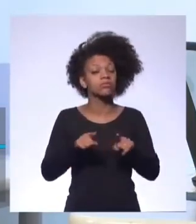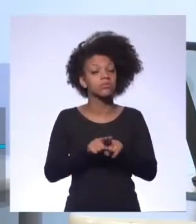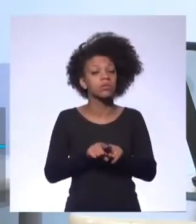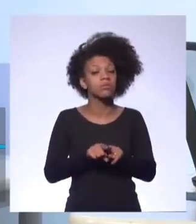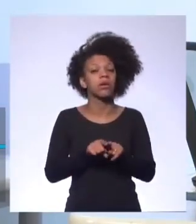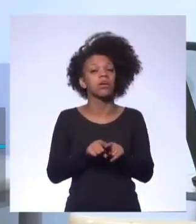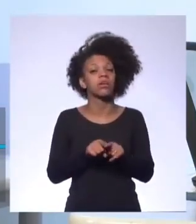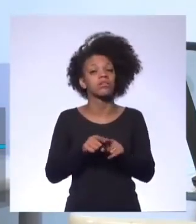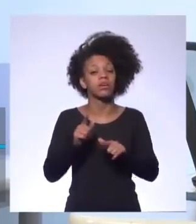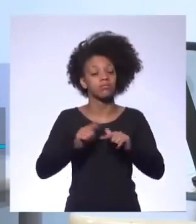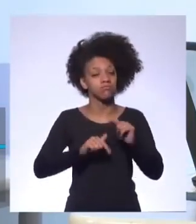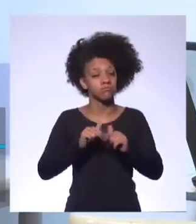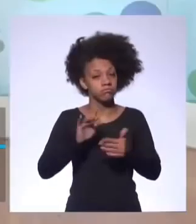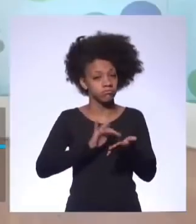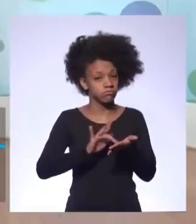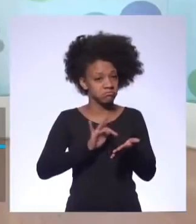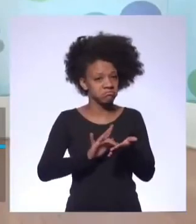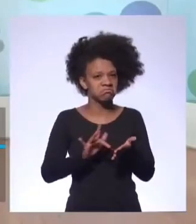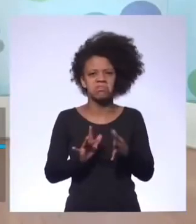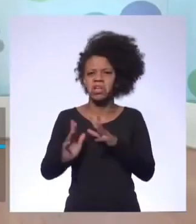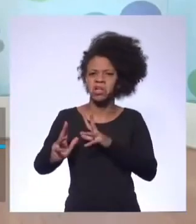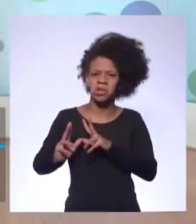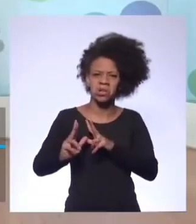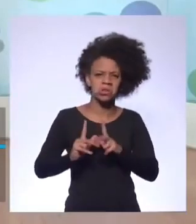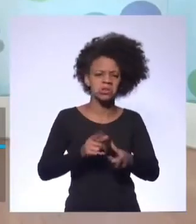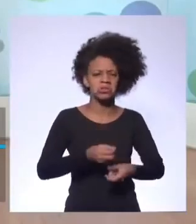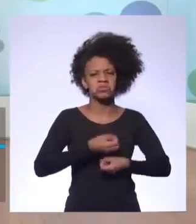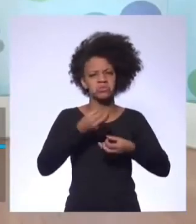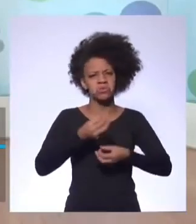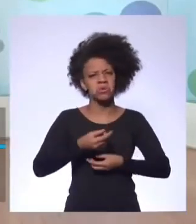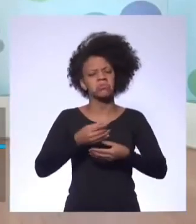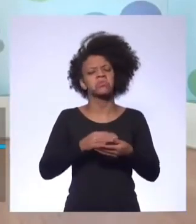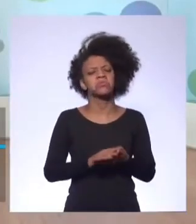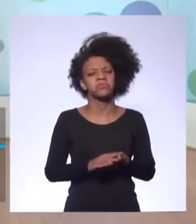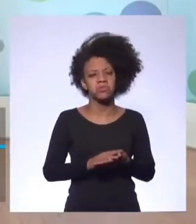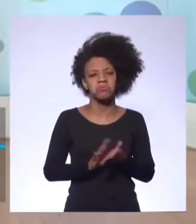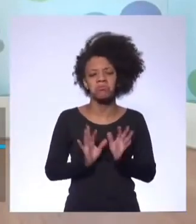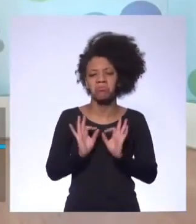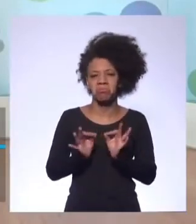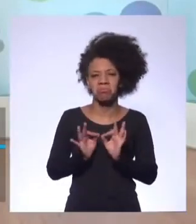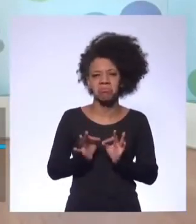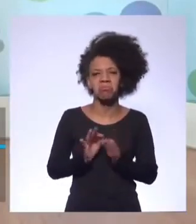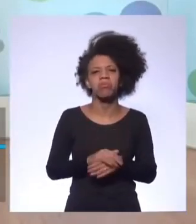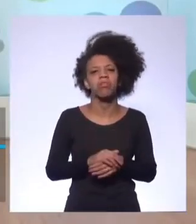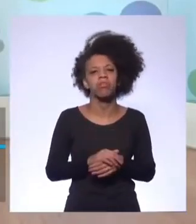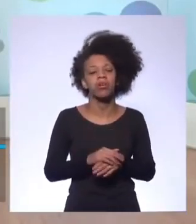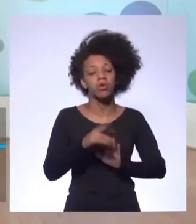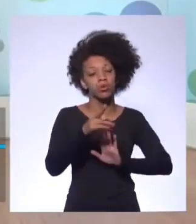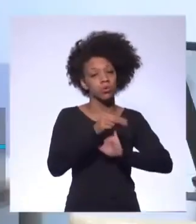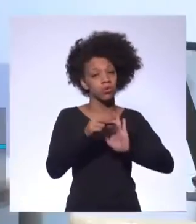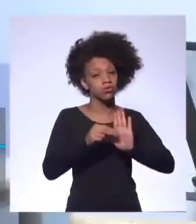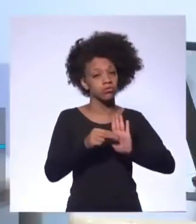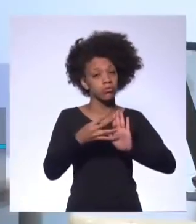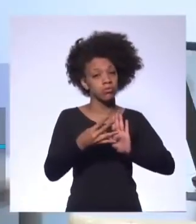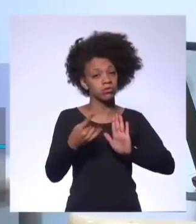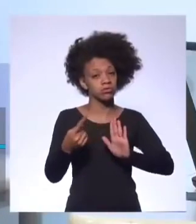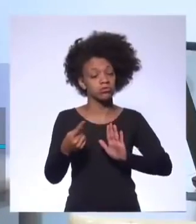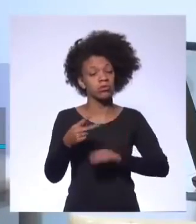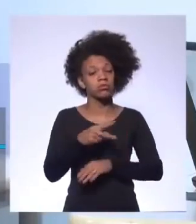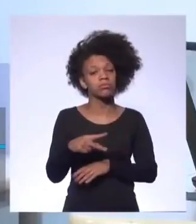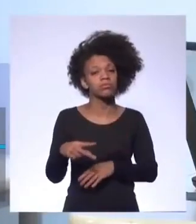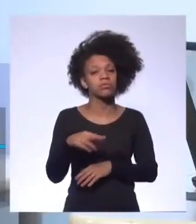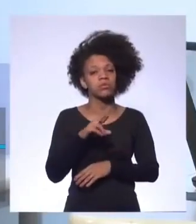dos smartphones, todos. Colocou todas as informações do artigo 41 para a gente. A professora